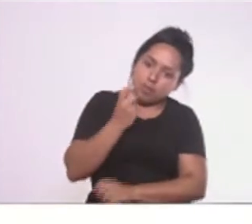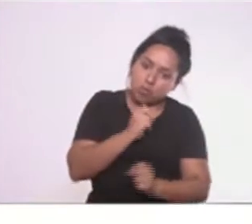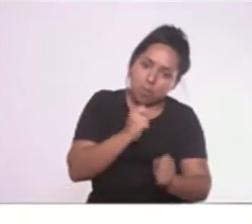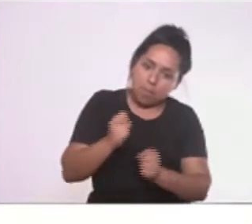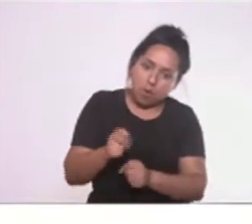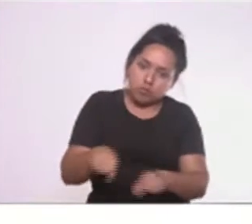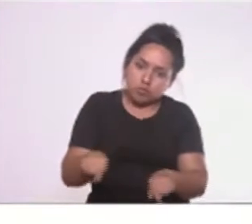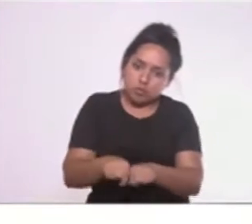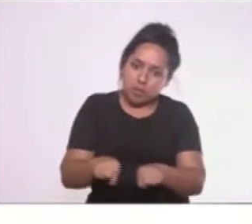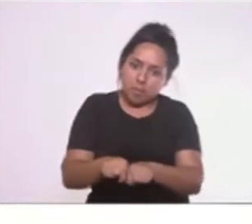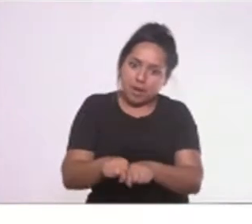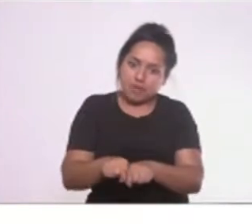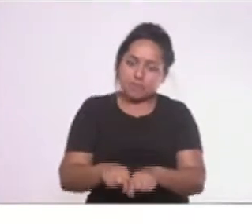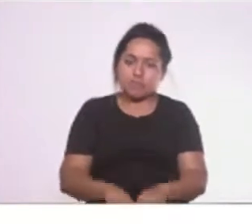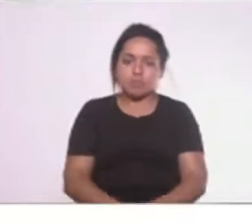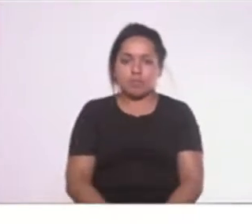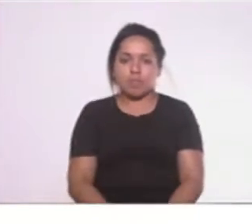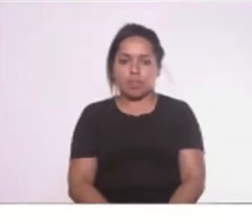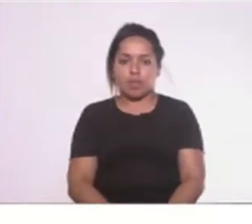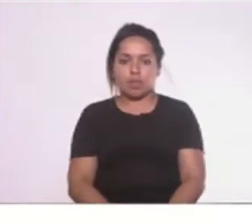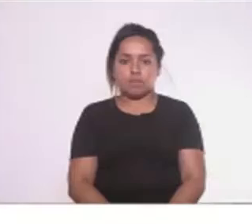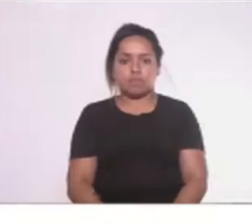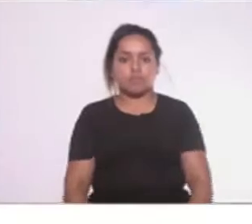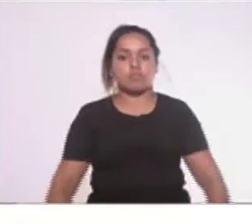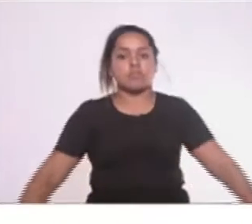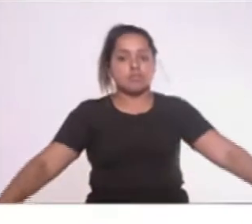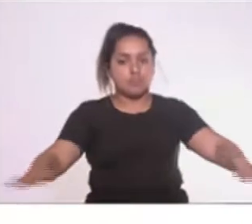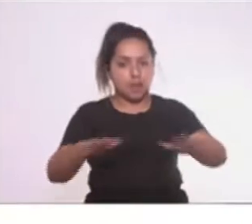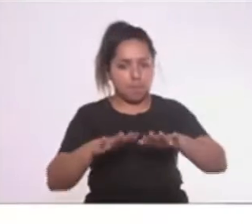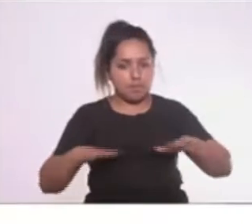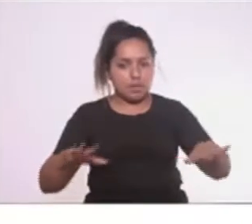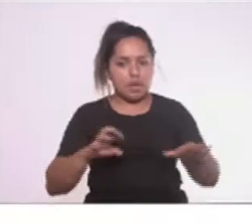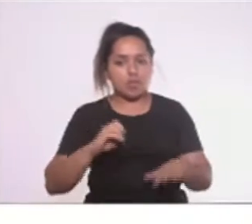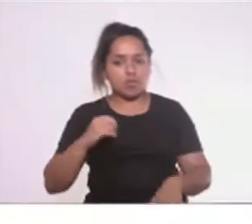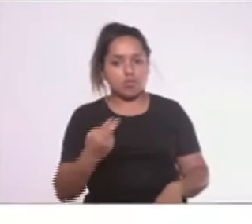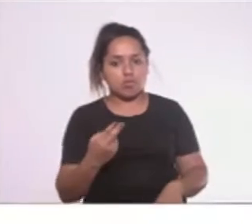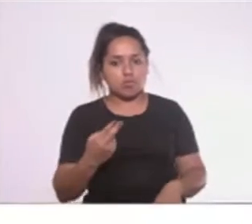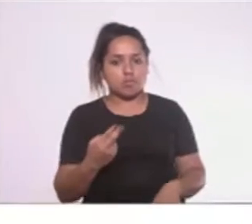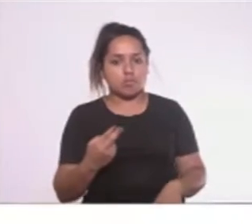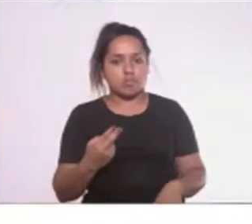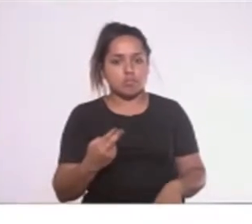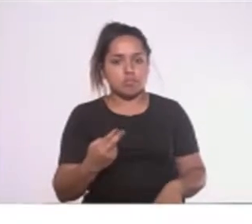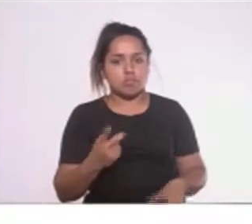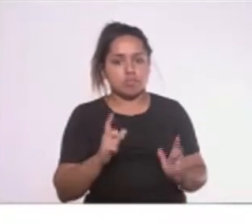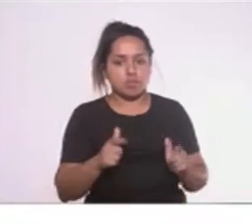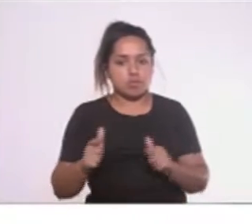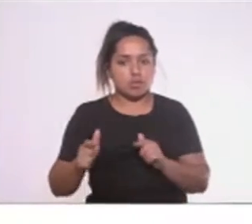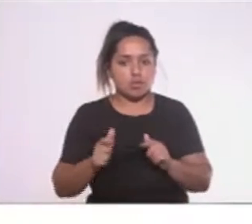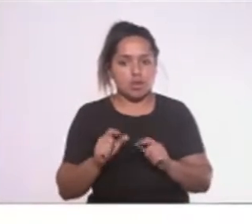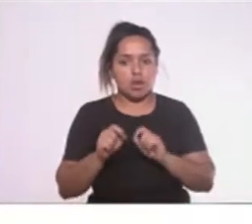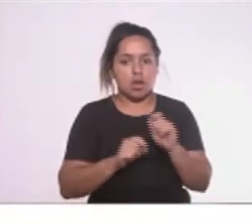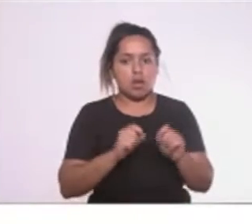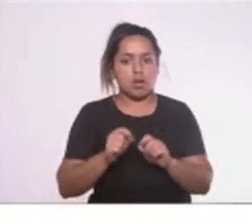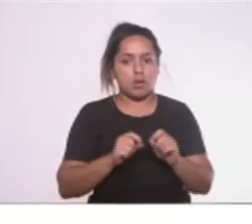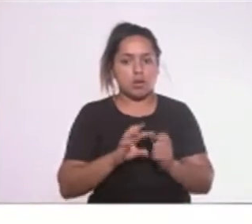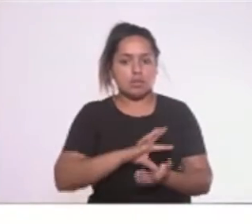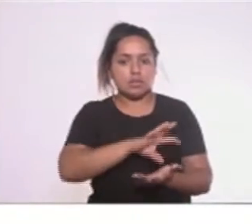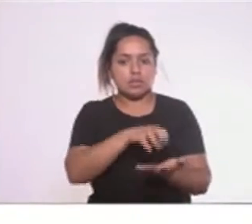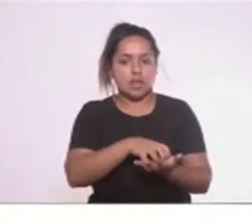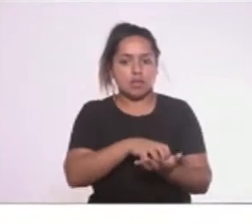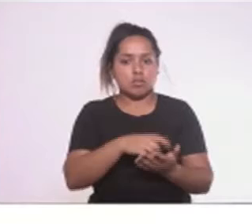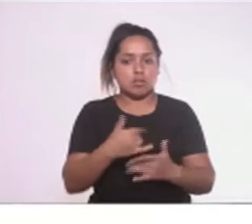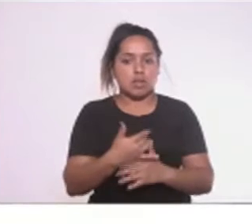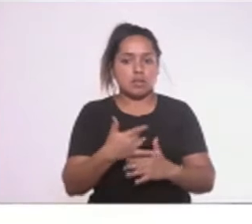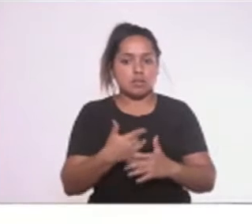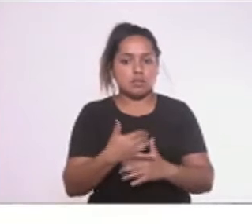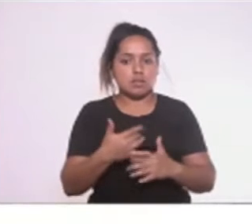também, sobretudo neste ambiente, nesse espaço carregado de história, localizado no coração do centro da cidade,